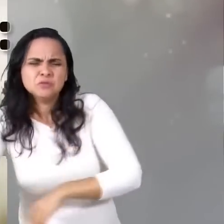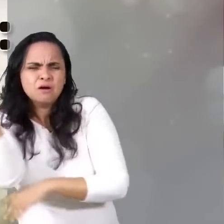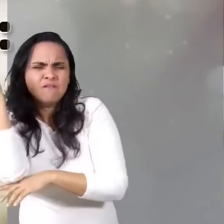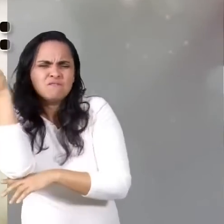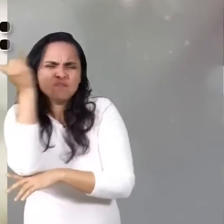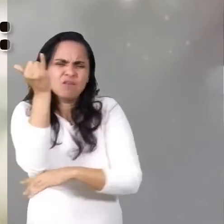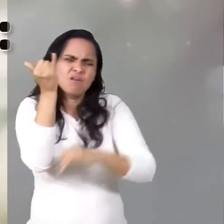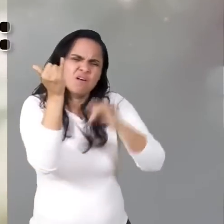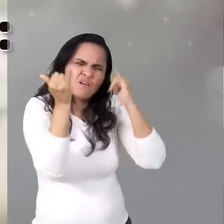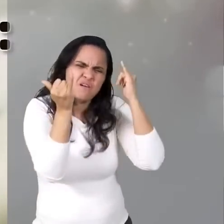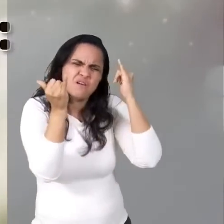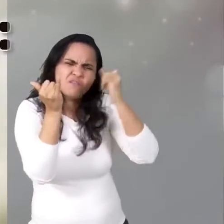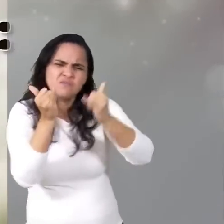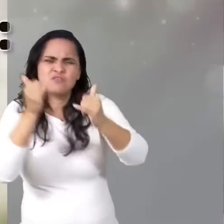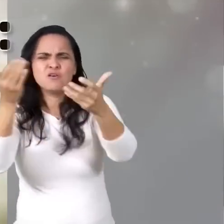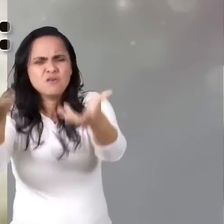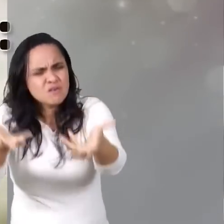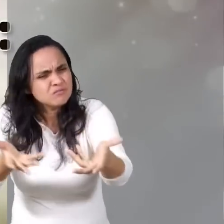Essa